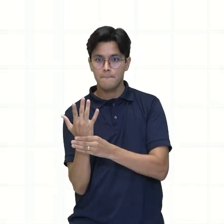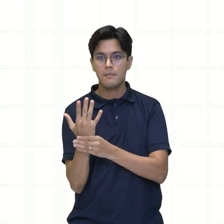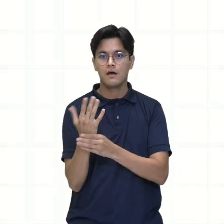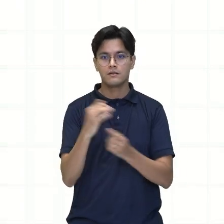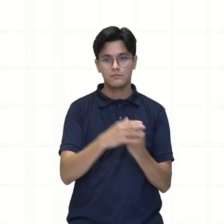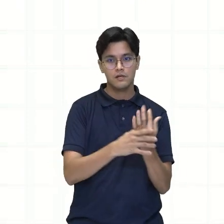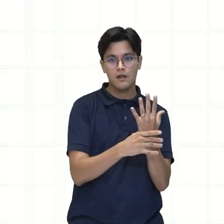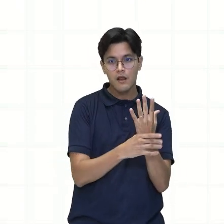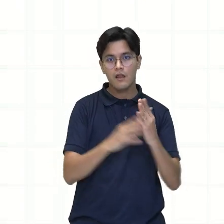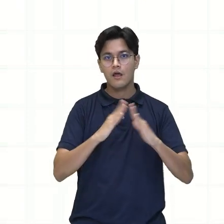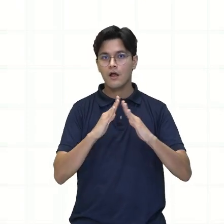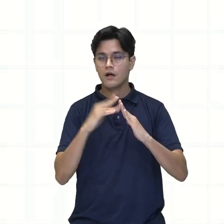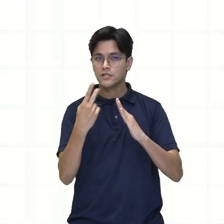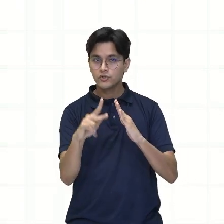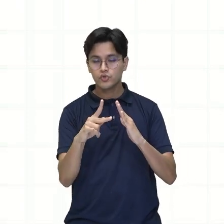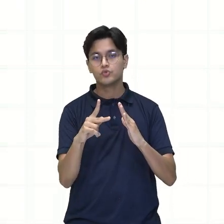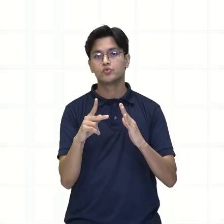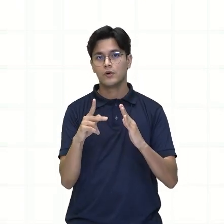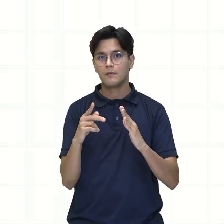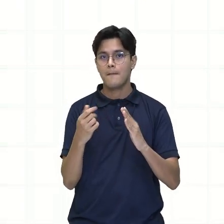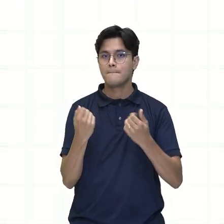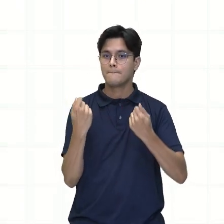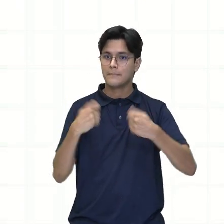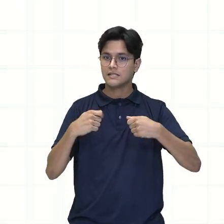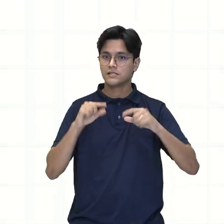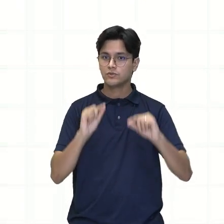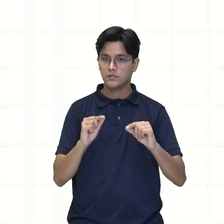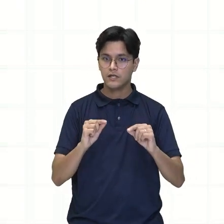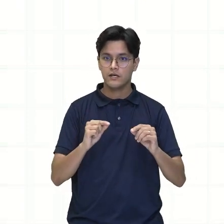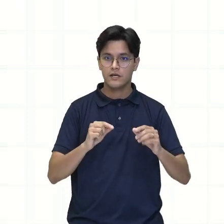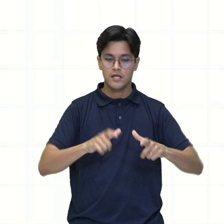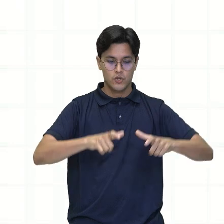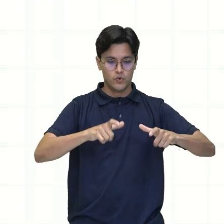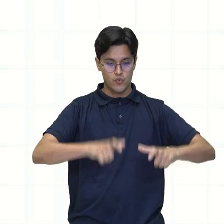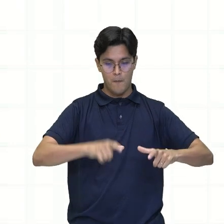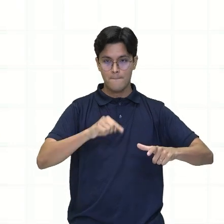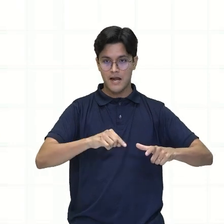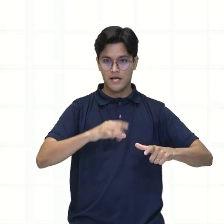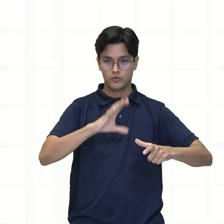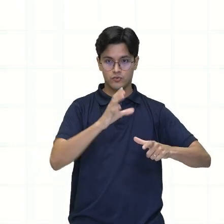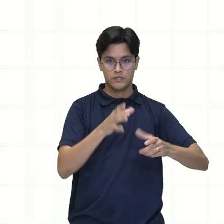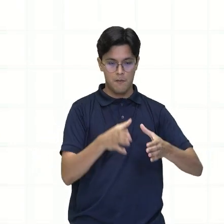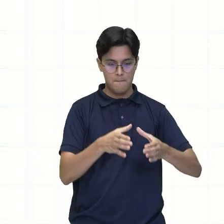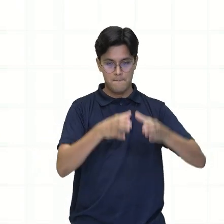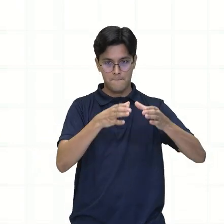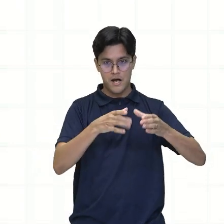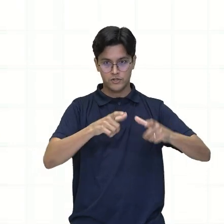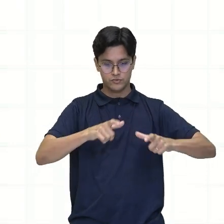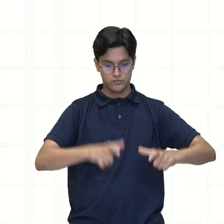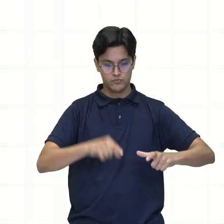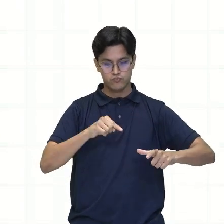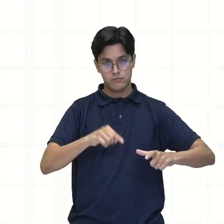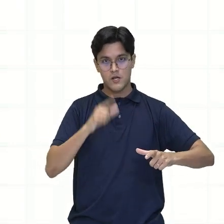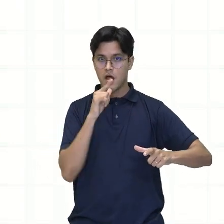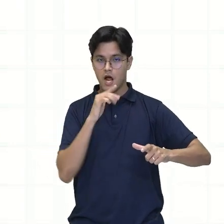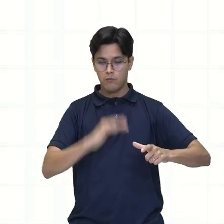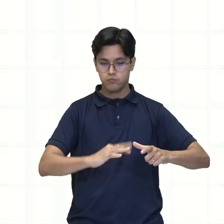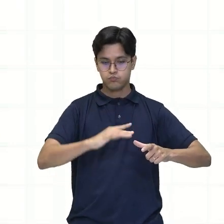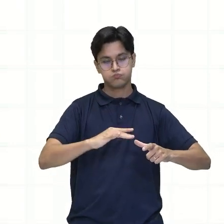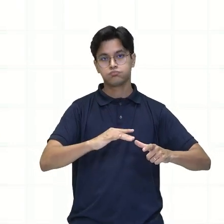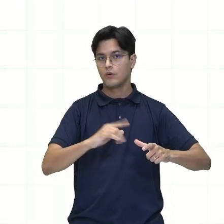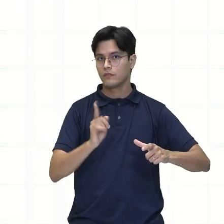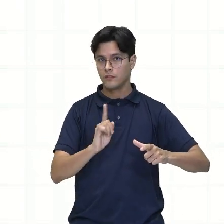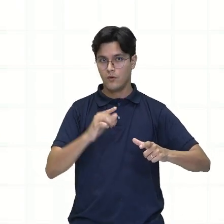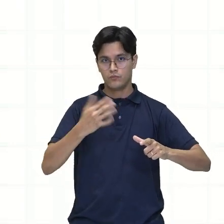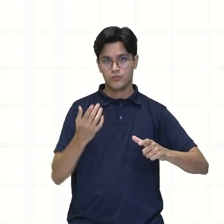local propício para esse animal, para esse mosquito se proliferar. Amarre bem os sacos de lixo e não descarte